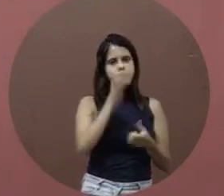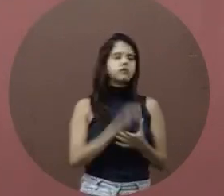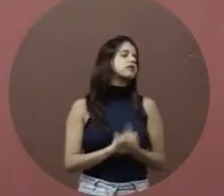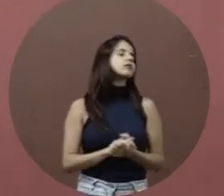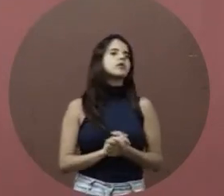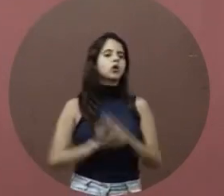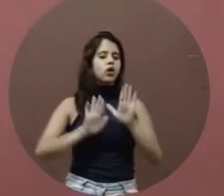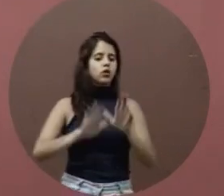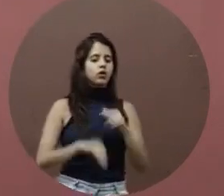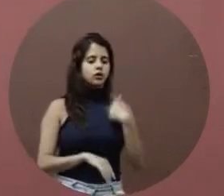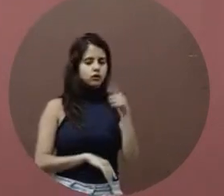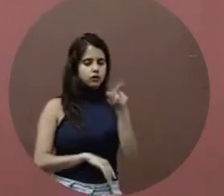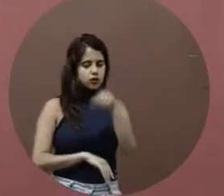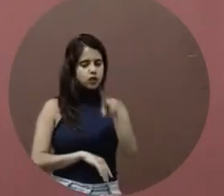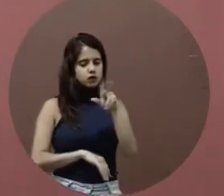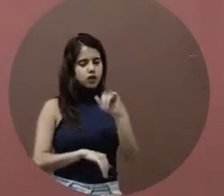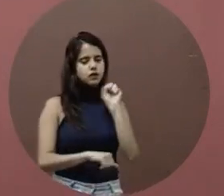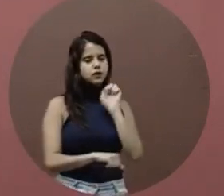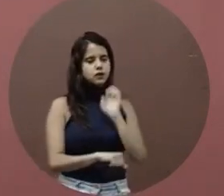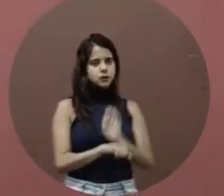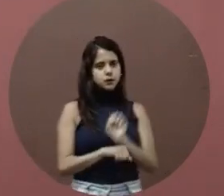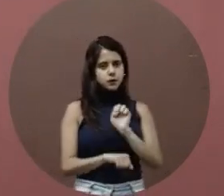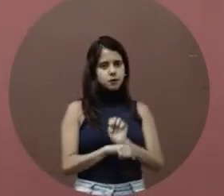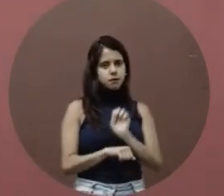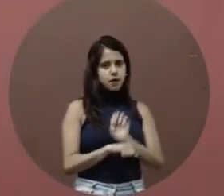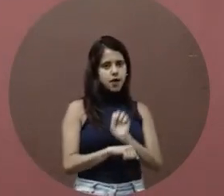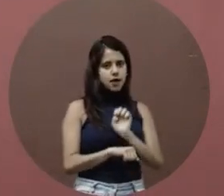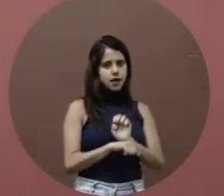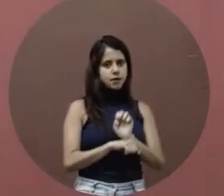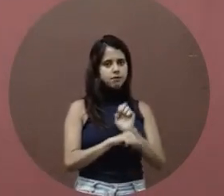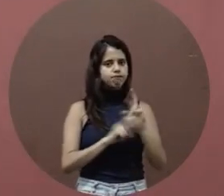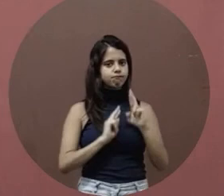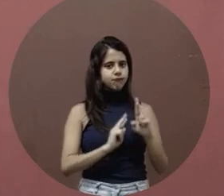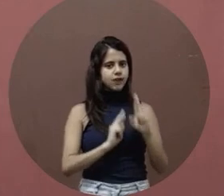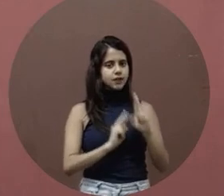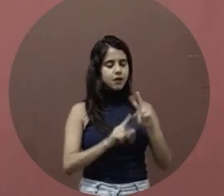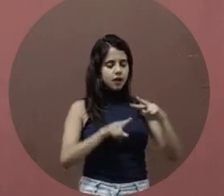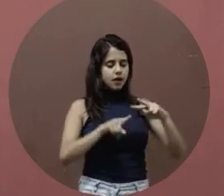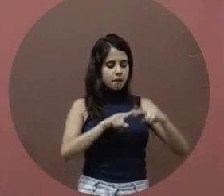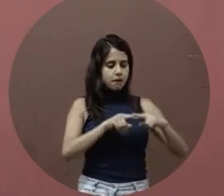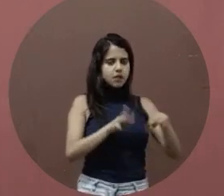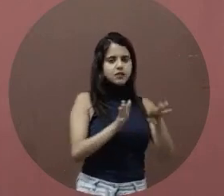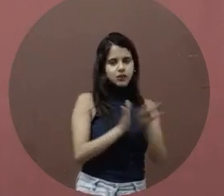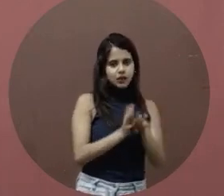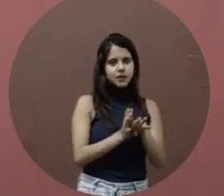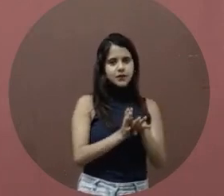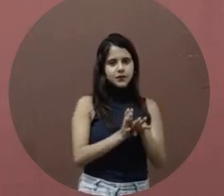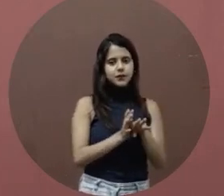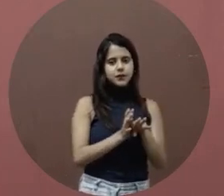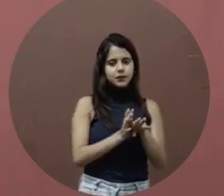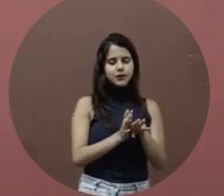Você agora vai entrar numa esperança. A esperança da chegada da pizza.